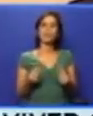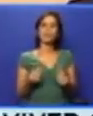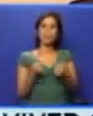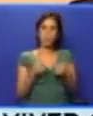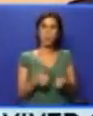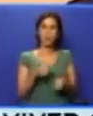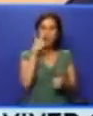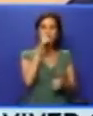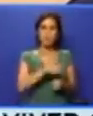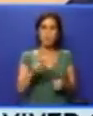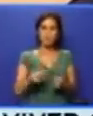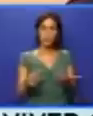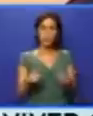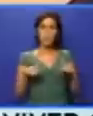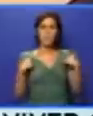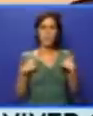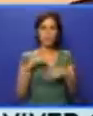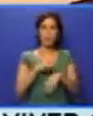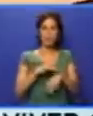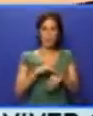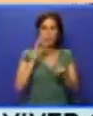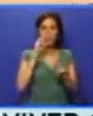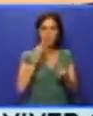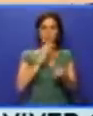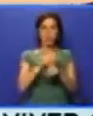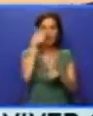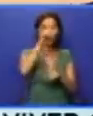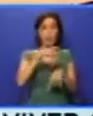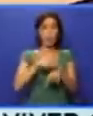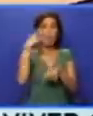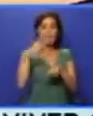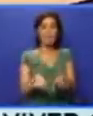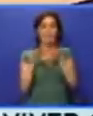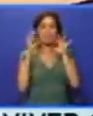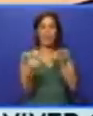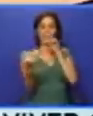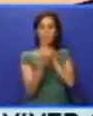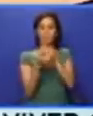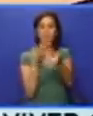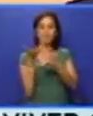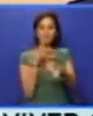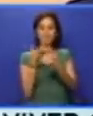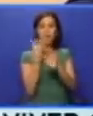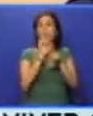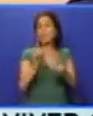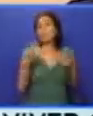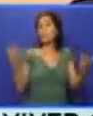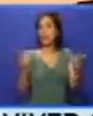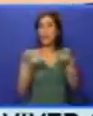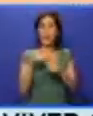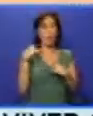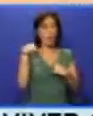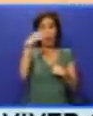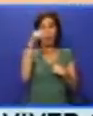Acho que é muito bom as pessoas, até com a própria doença, conhecerem outras pessoas com a doença. Porque, lá está, não são